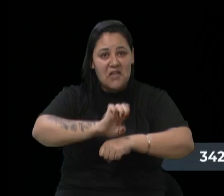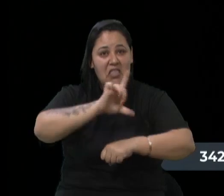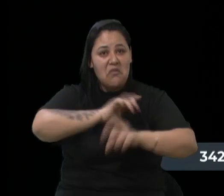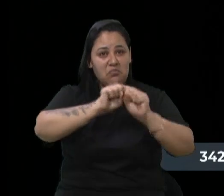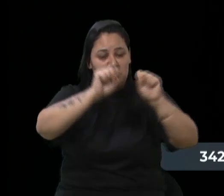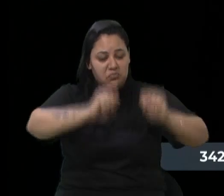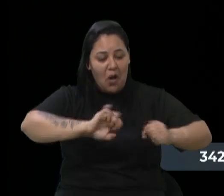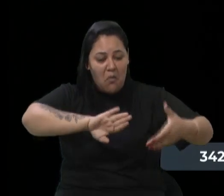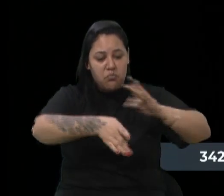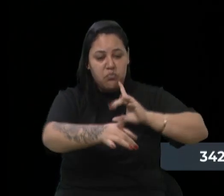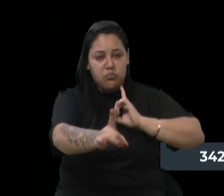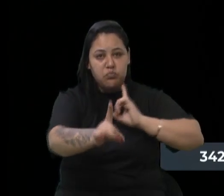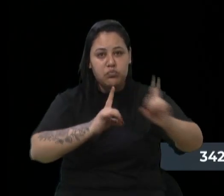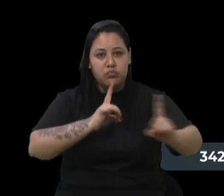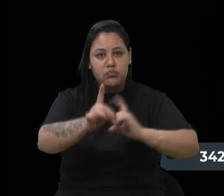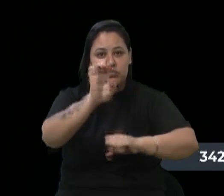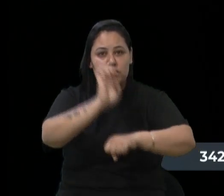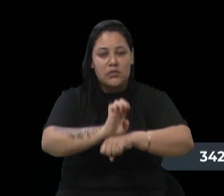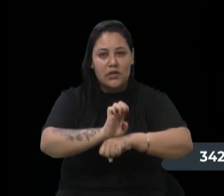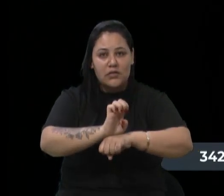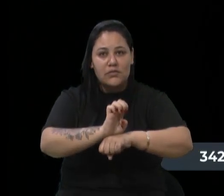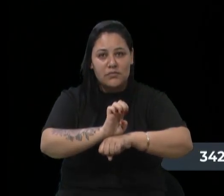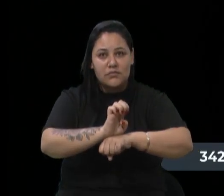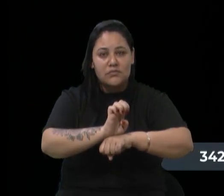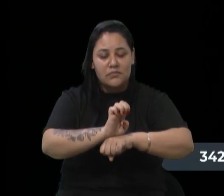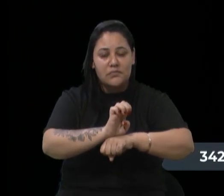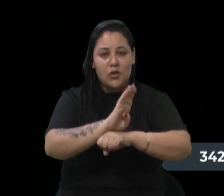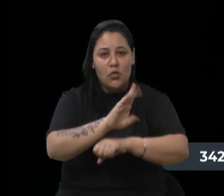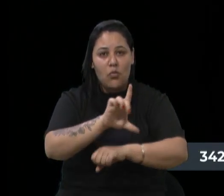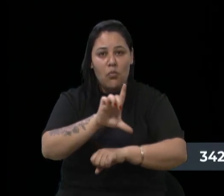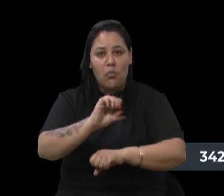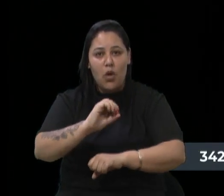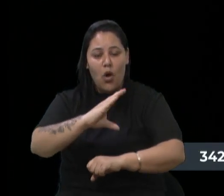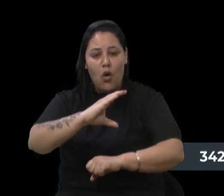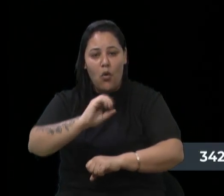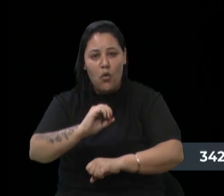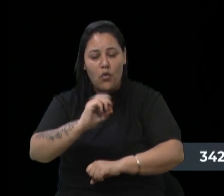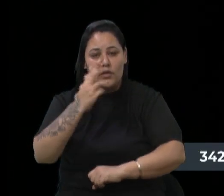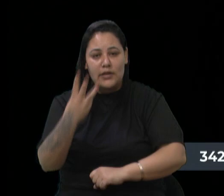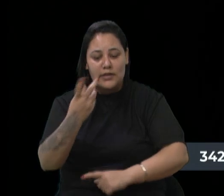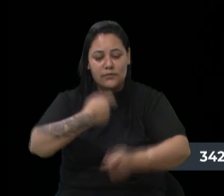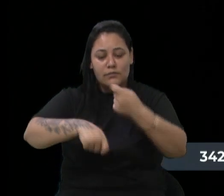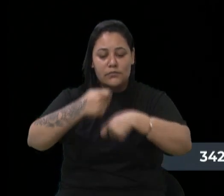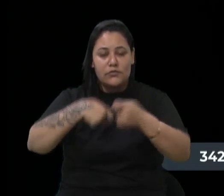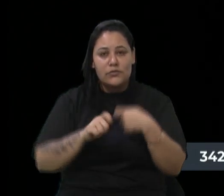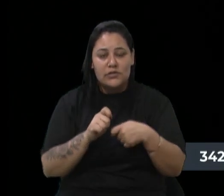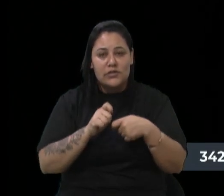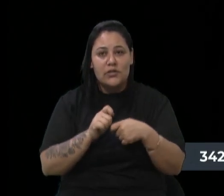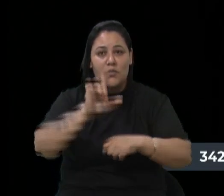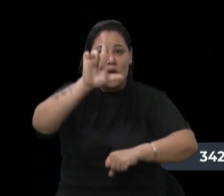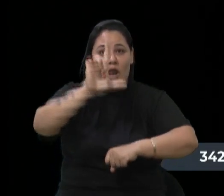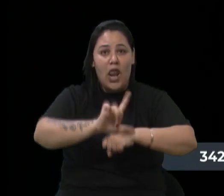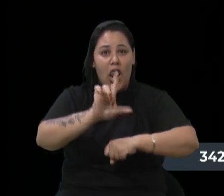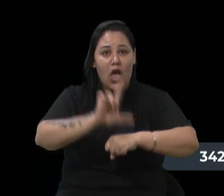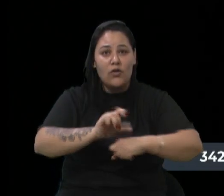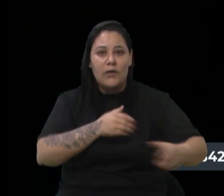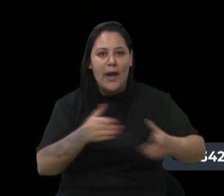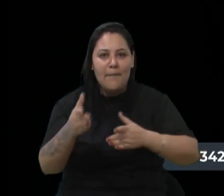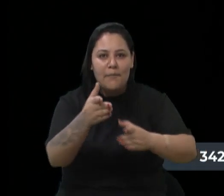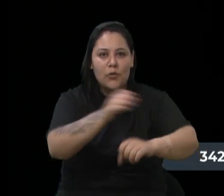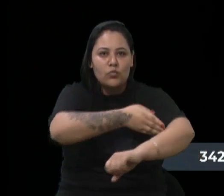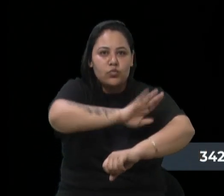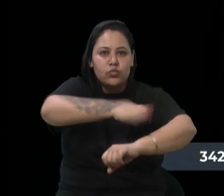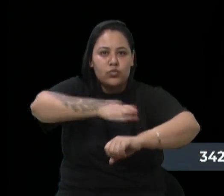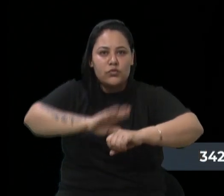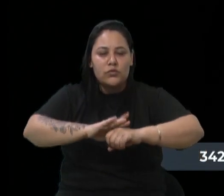rodovias estaduais, nas estradas do Bloco 3 de concessões, administrado pela concessionária Caminhos da Serra Gaúcha.